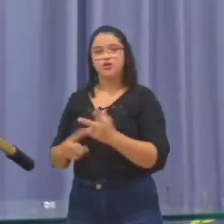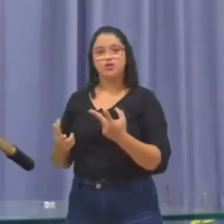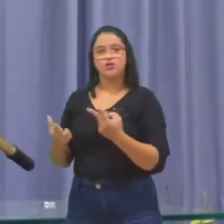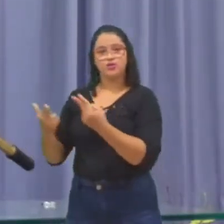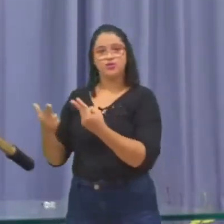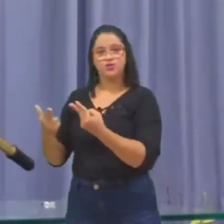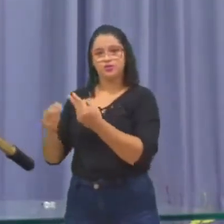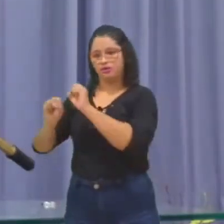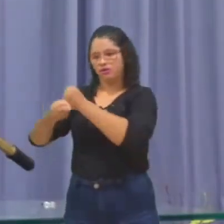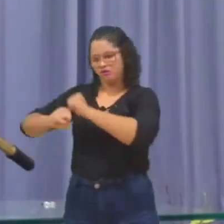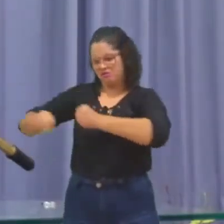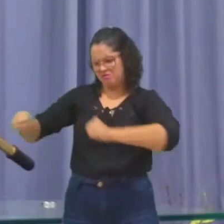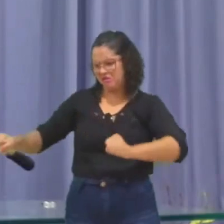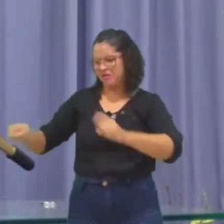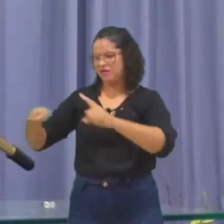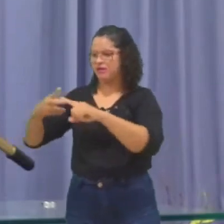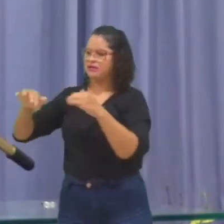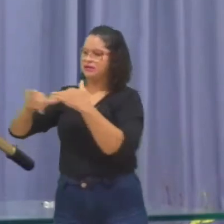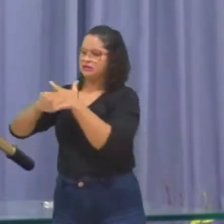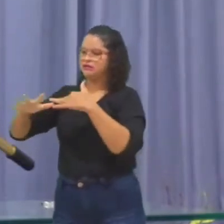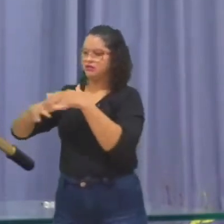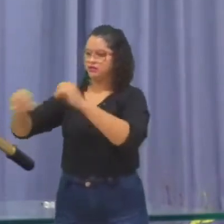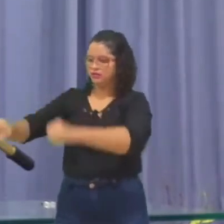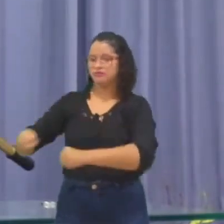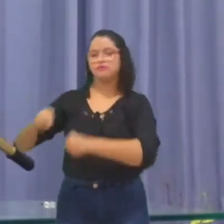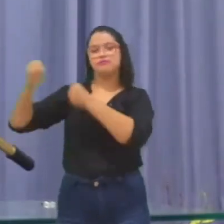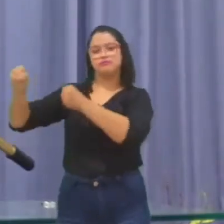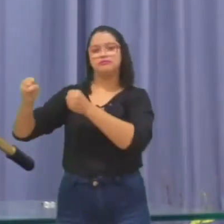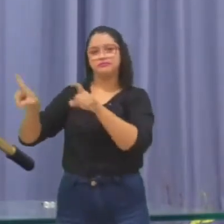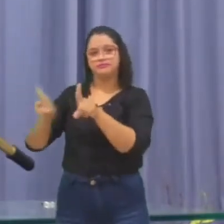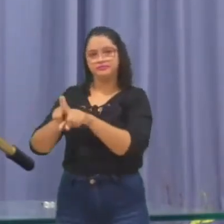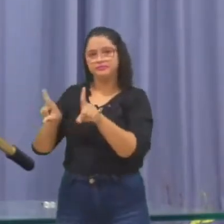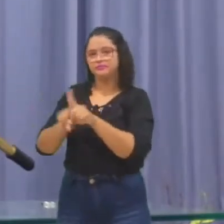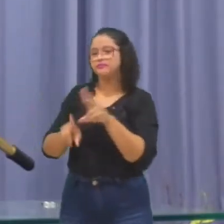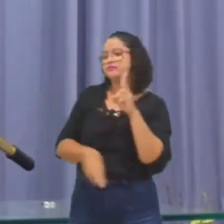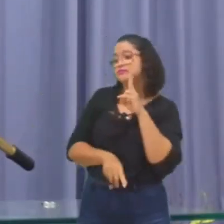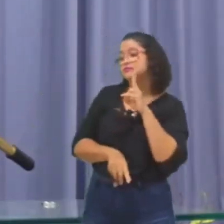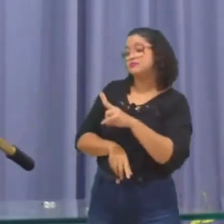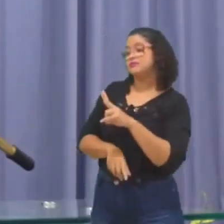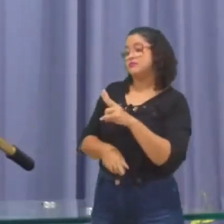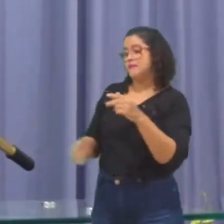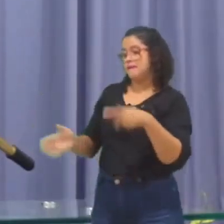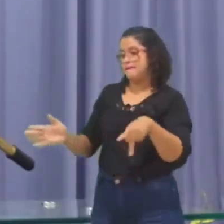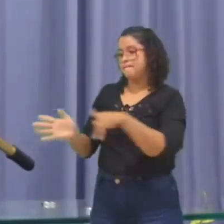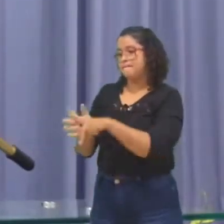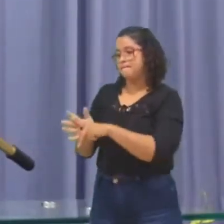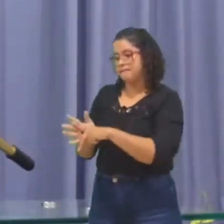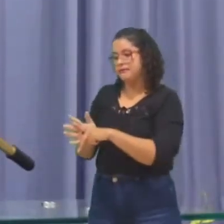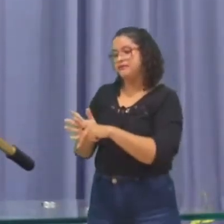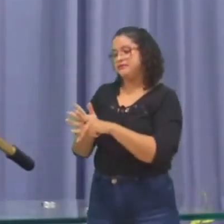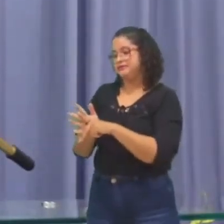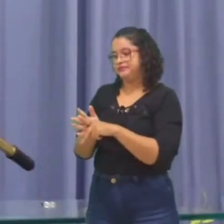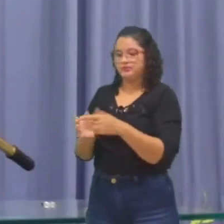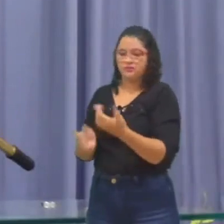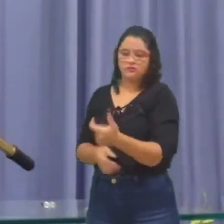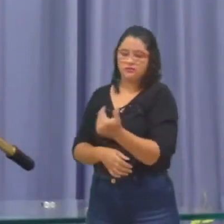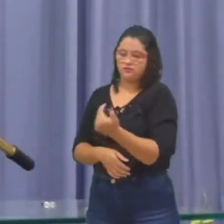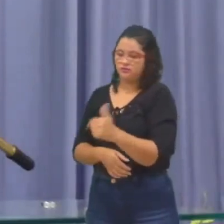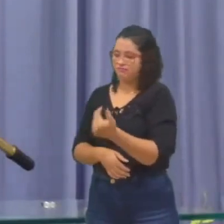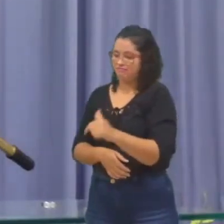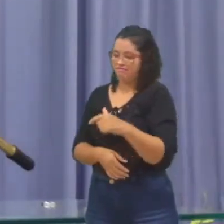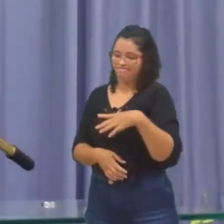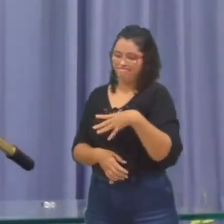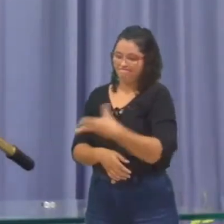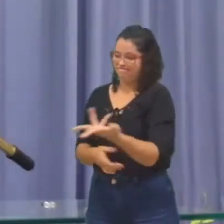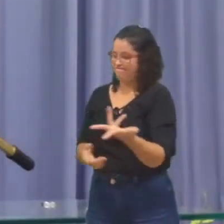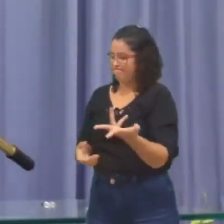mesmos gigantes, as mesmas cidades fortificadas, e viram, sim, sua própria incapacidade para possuí-la, porém,